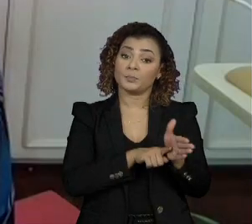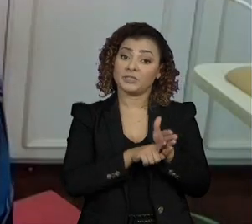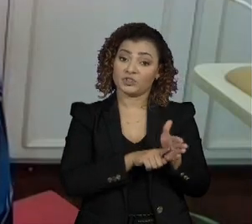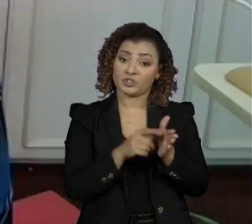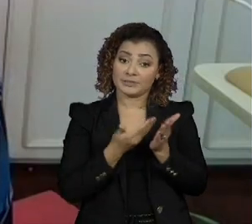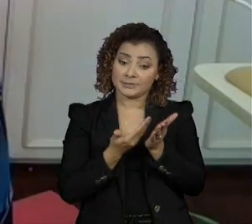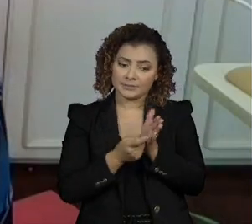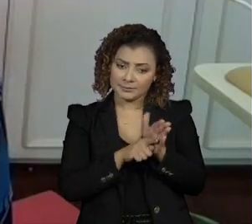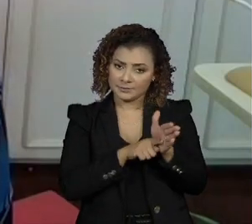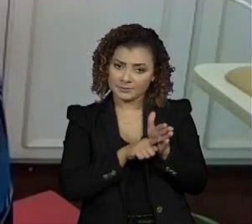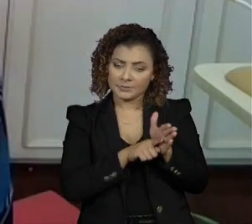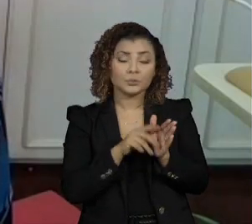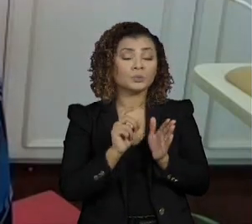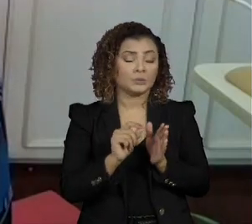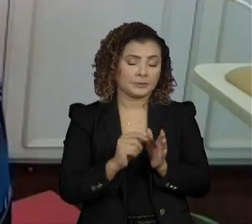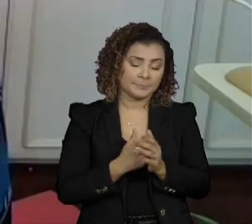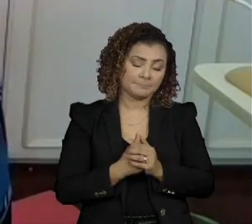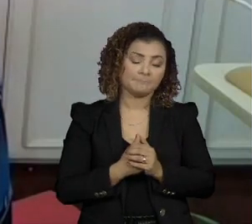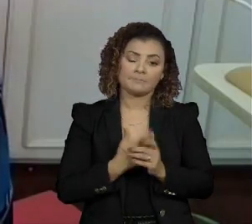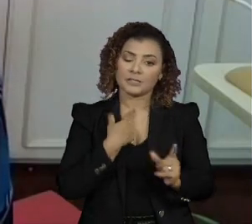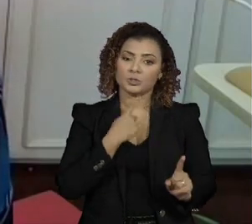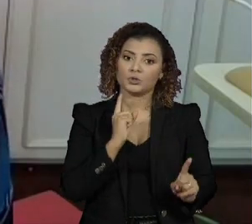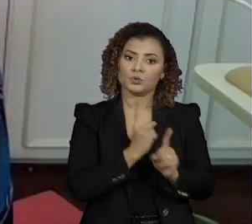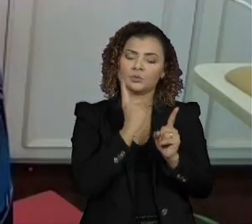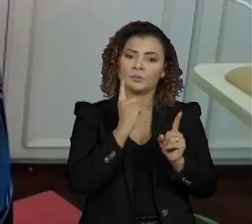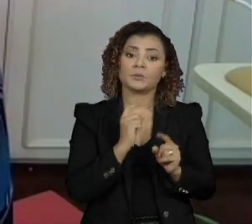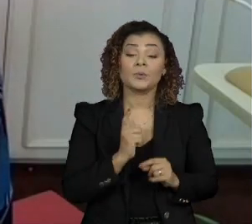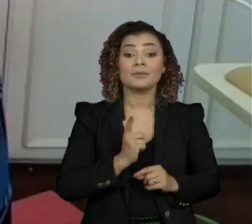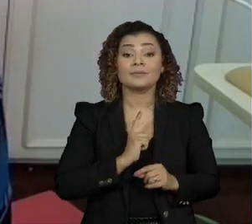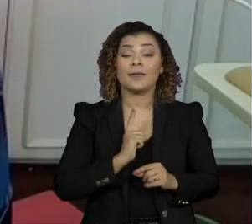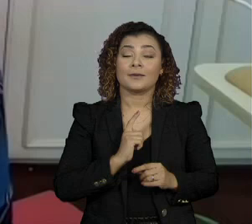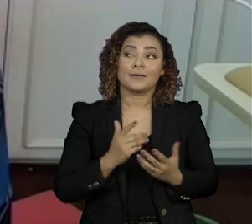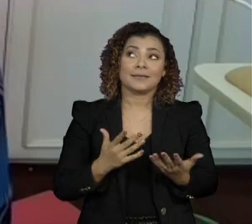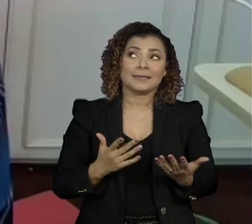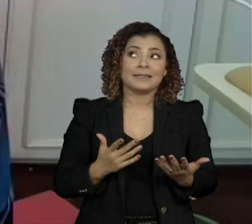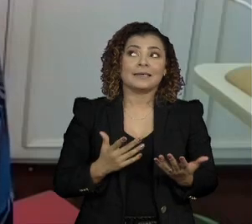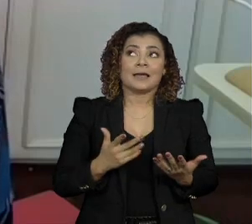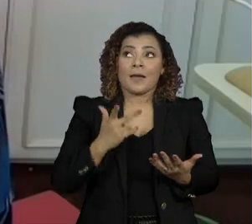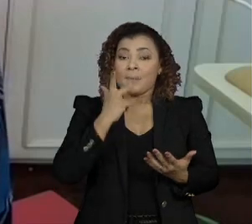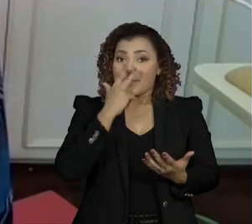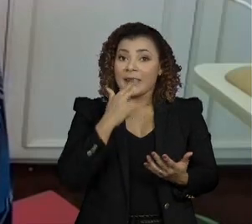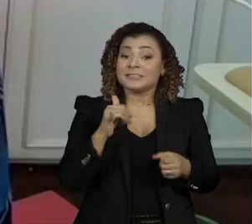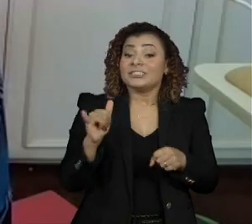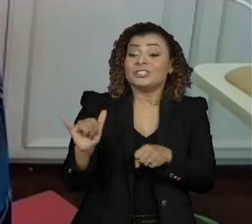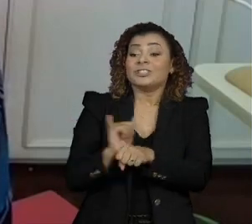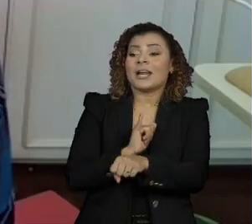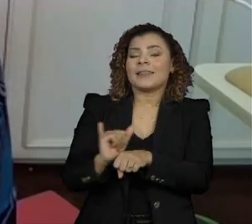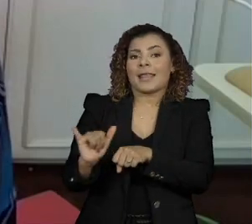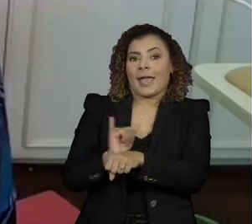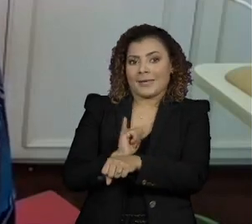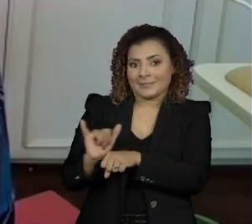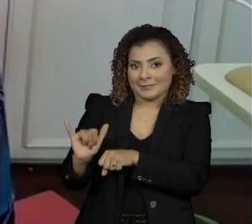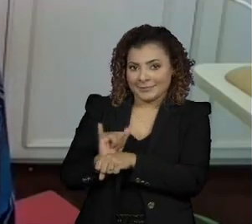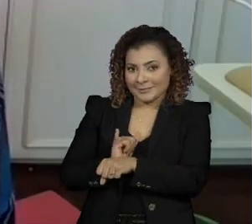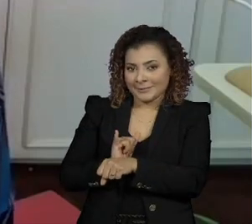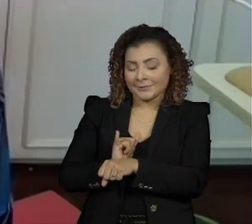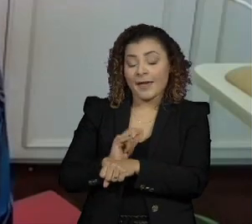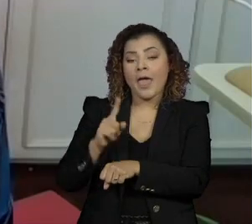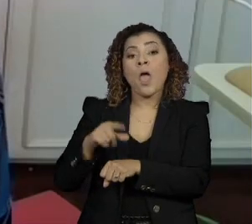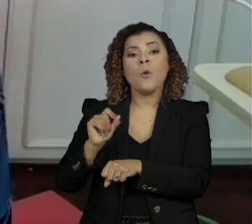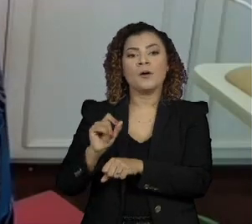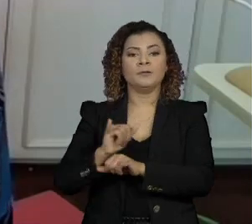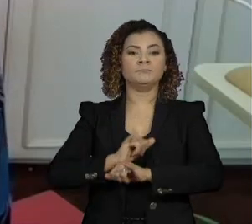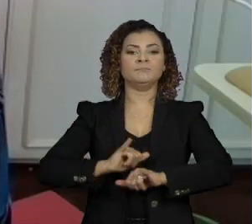também que está ocorrendo a implementação de uma estratégia que a gente chama de